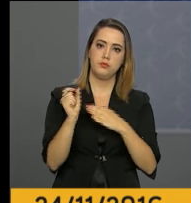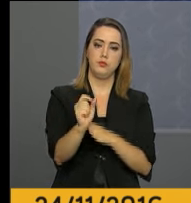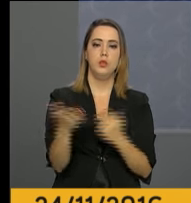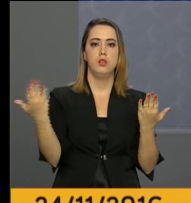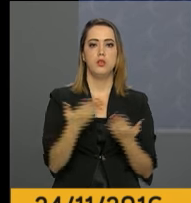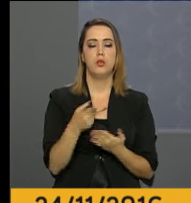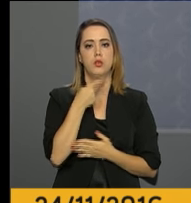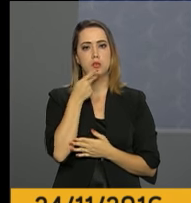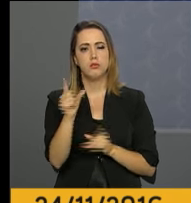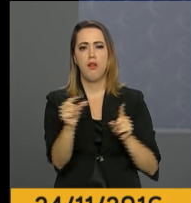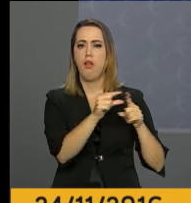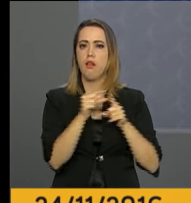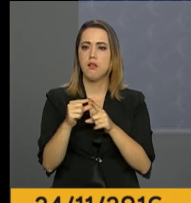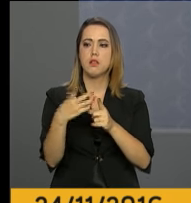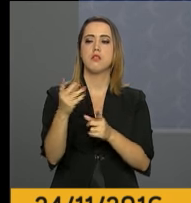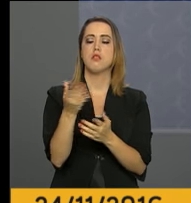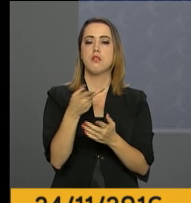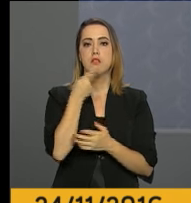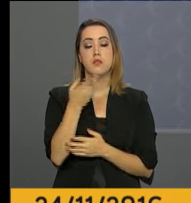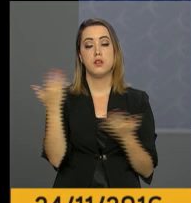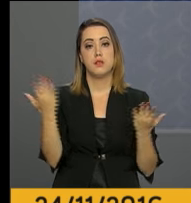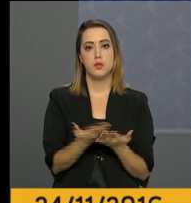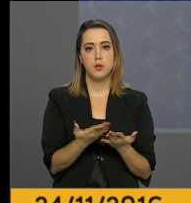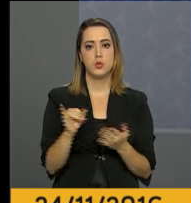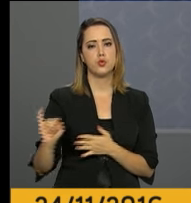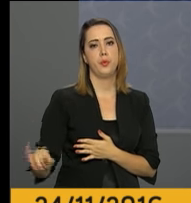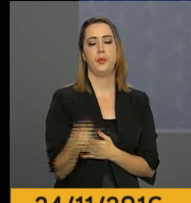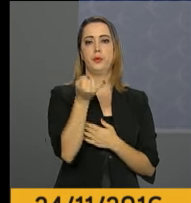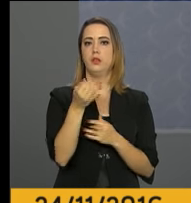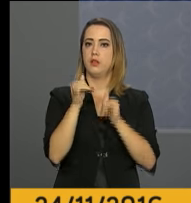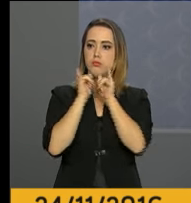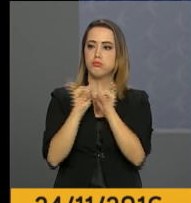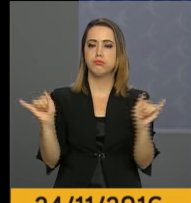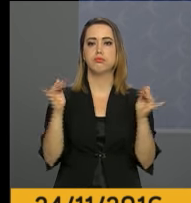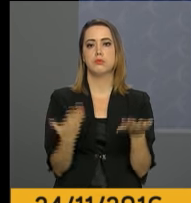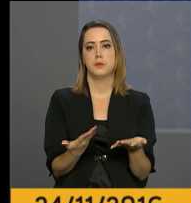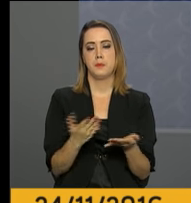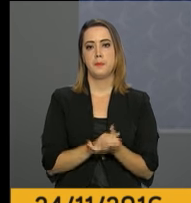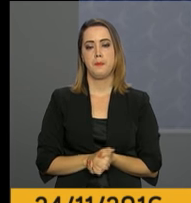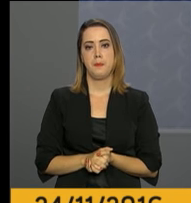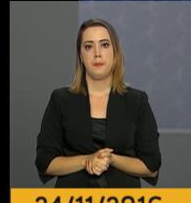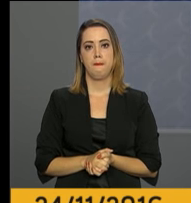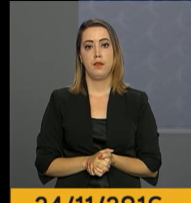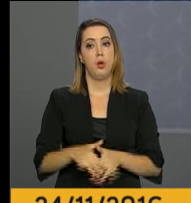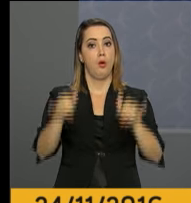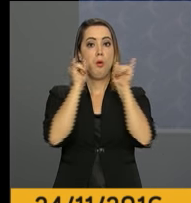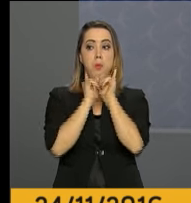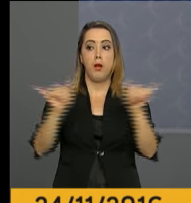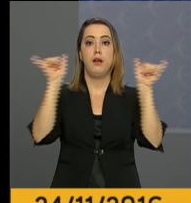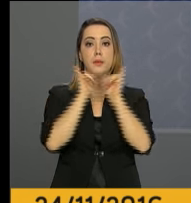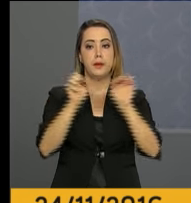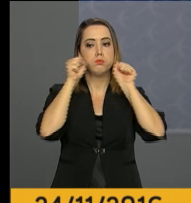que me deram da utilização da palavra aqui neste coleno tribunal para alardear um pouco esta